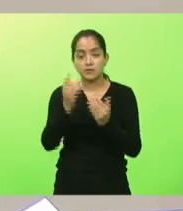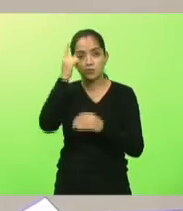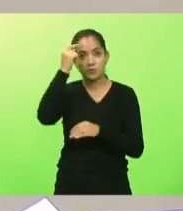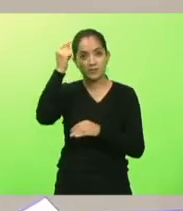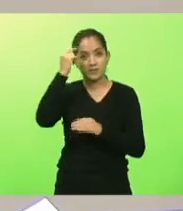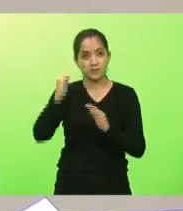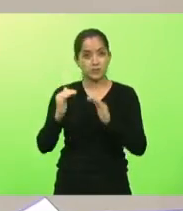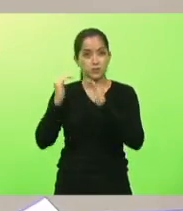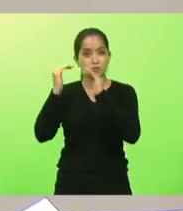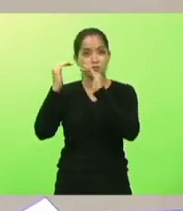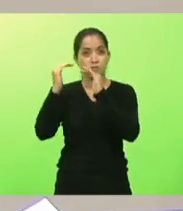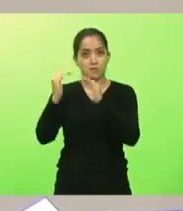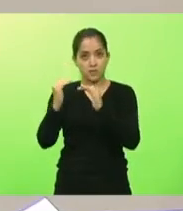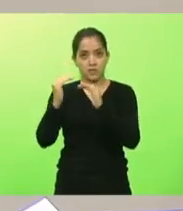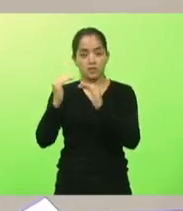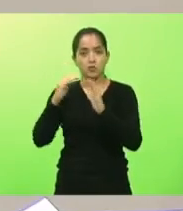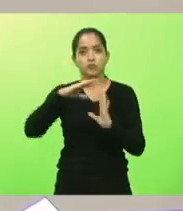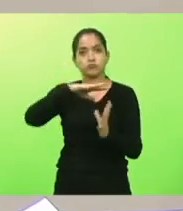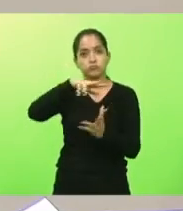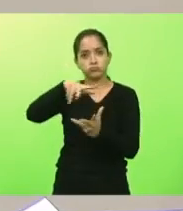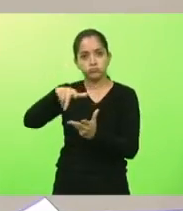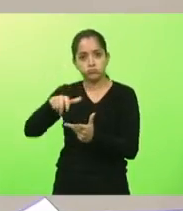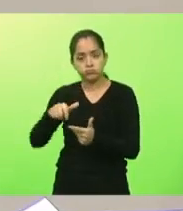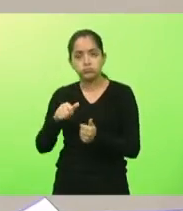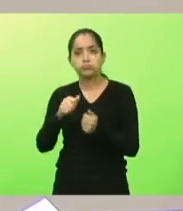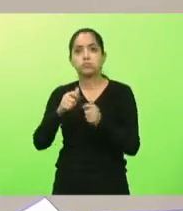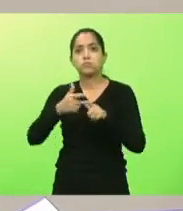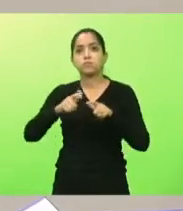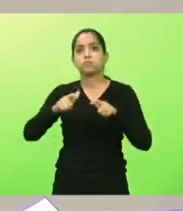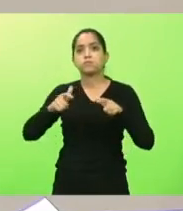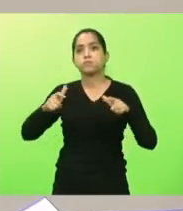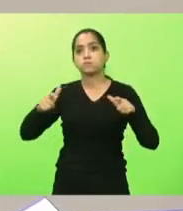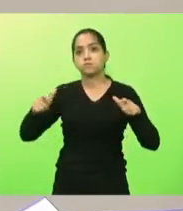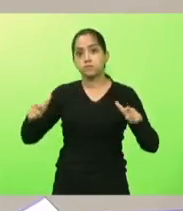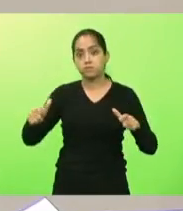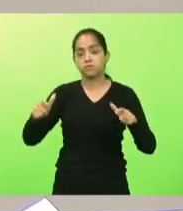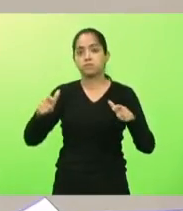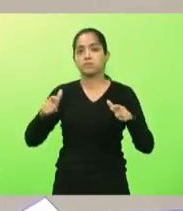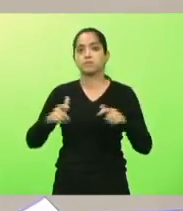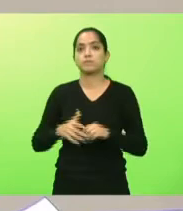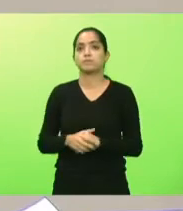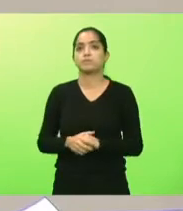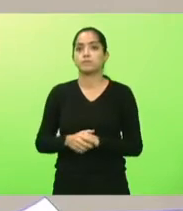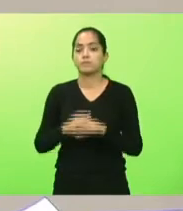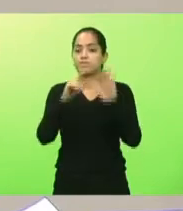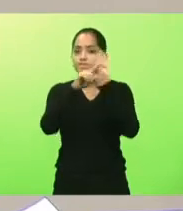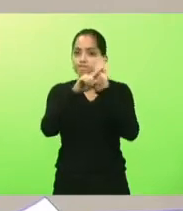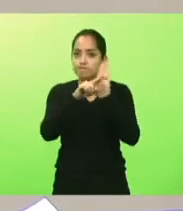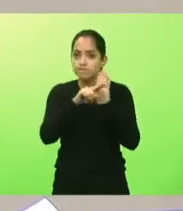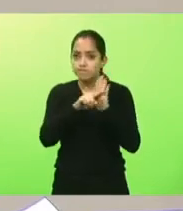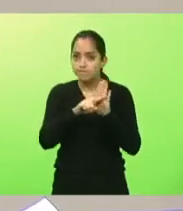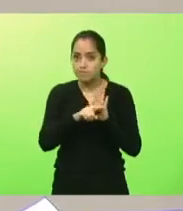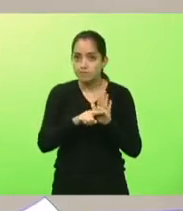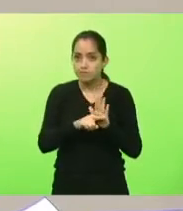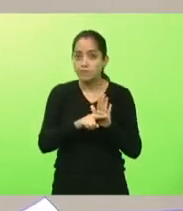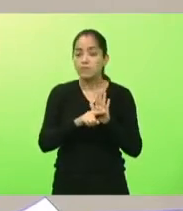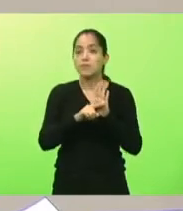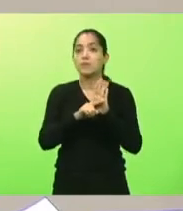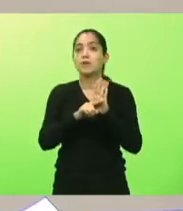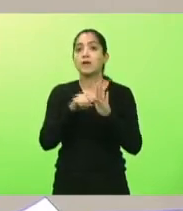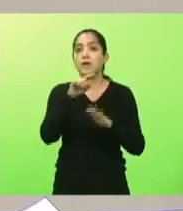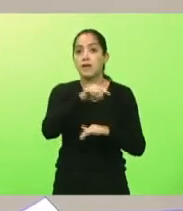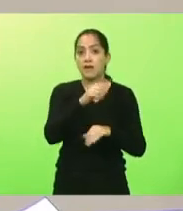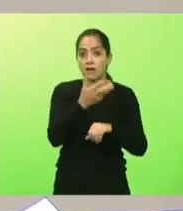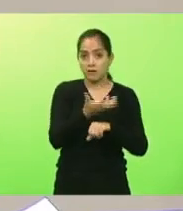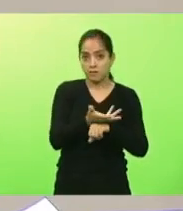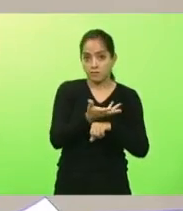período caracterizado pela rápida expansão universitária e investimentos crescentes em pesquisa. Neste ranqueamento, a UDESC alcançou